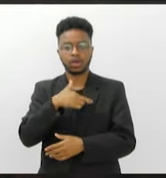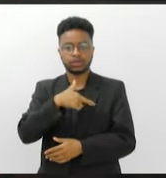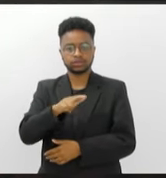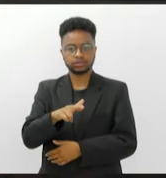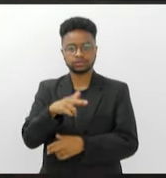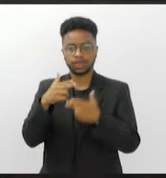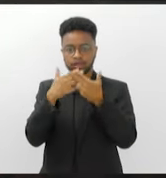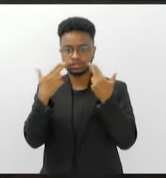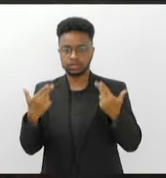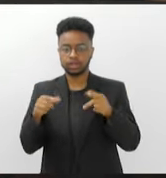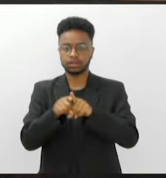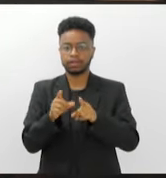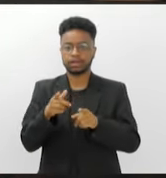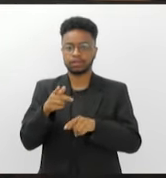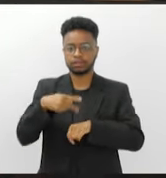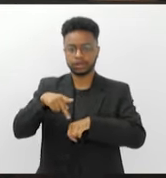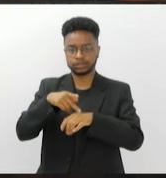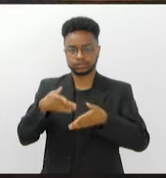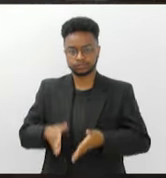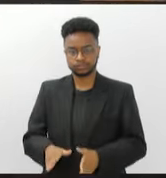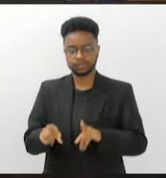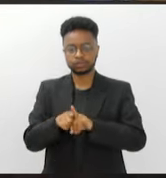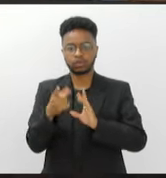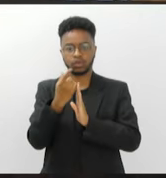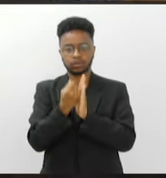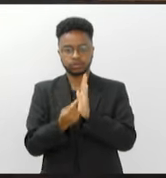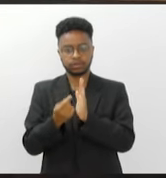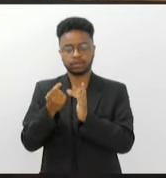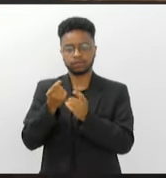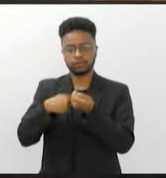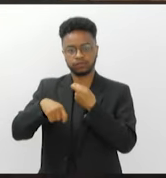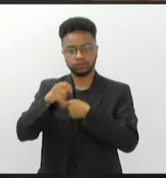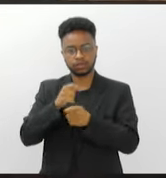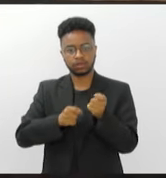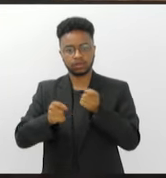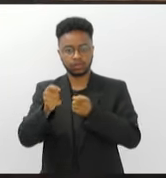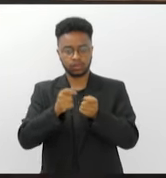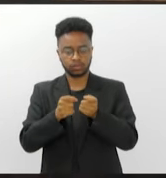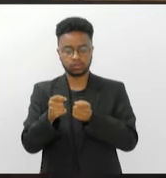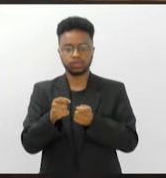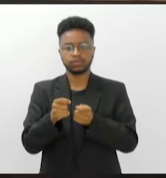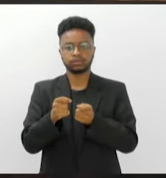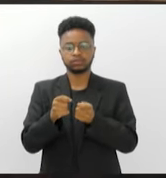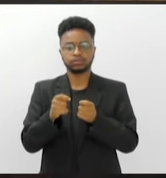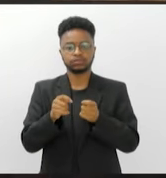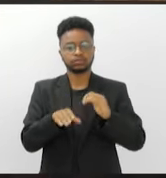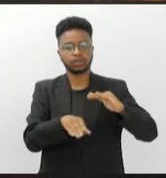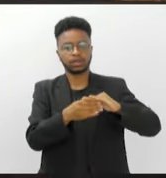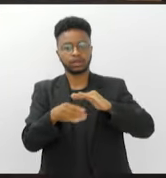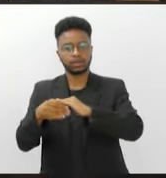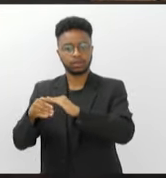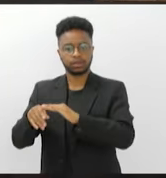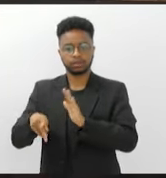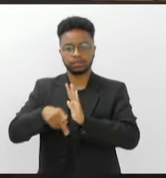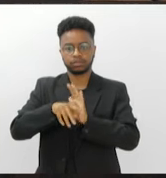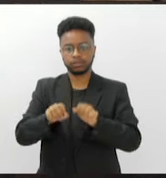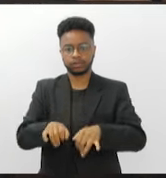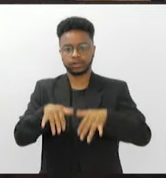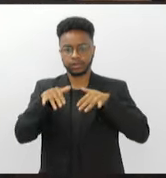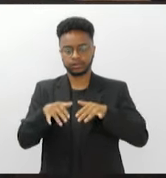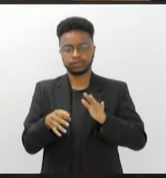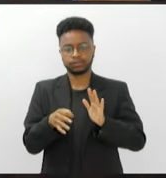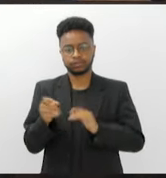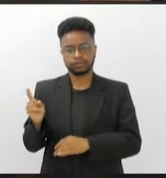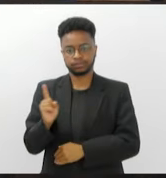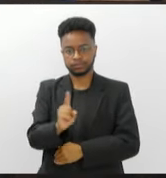Procedência Nacional, e de Orçamento, Finanças, Fiscalização Financeira e Controle, as emendas de plenário. Para emitir